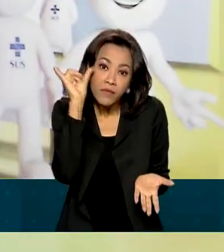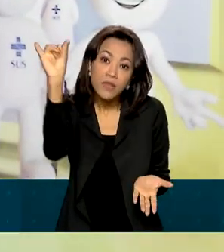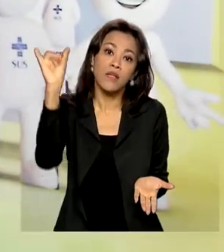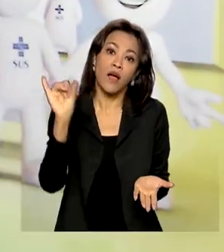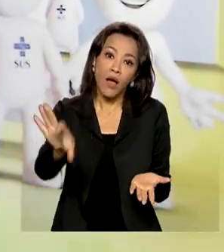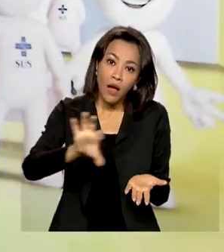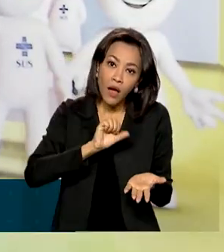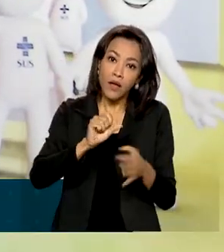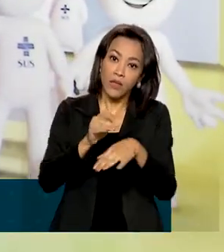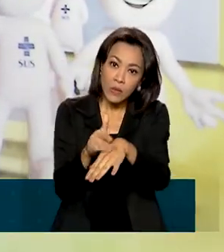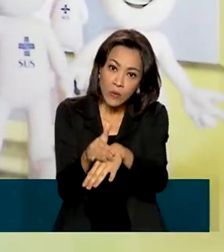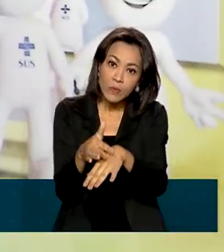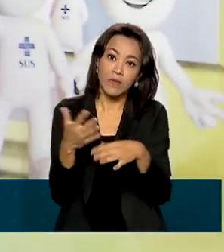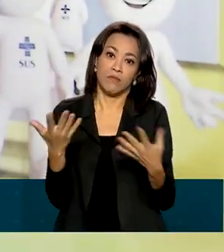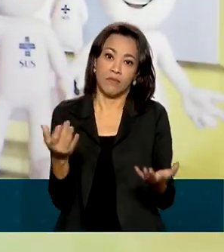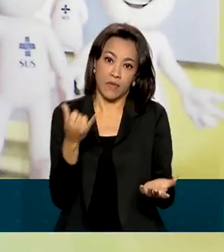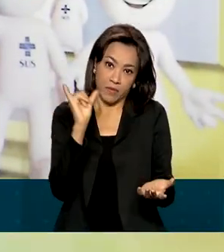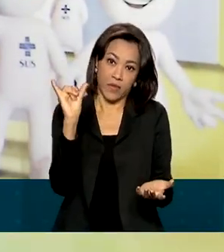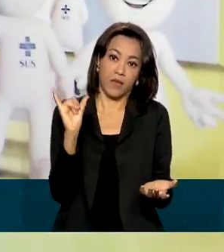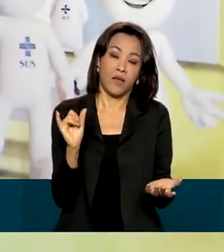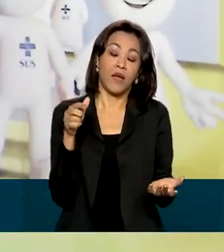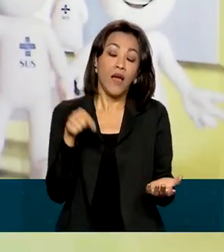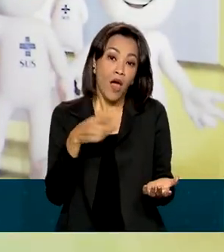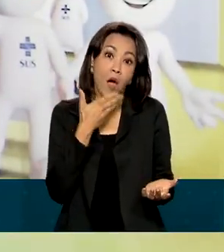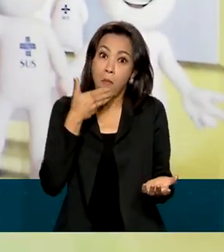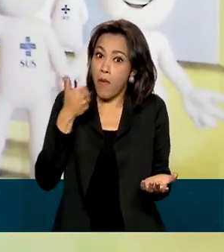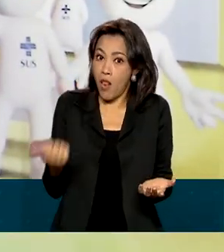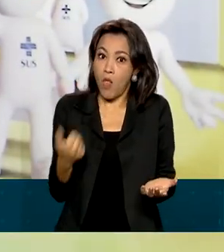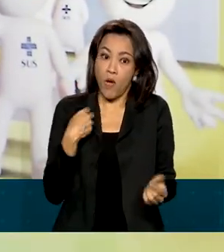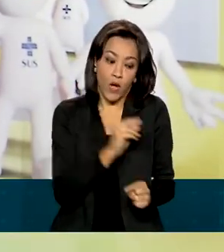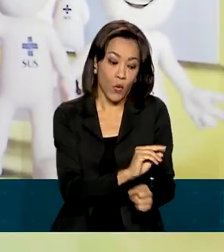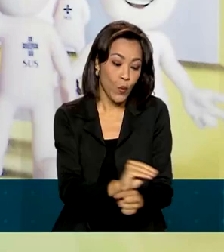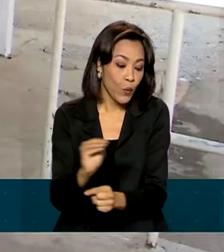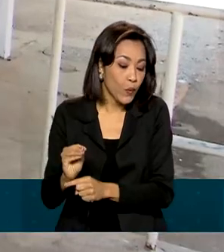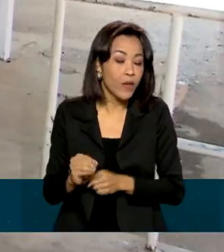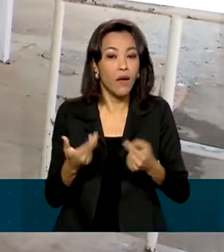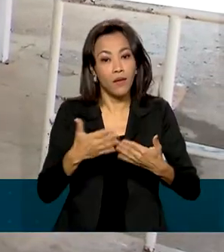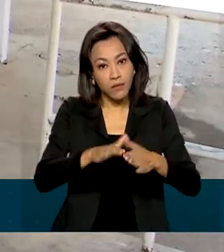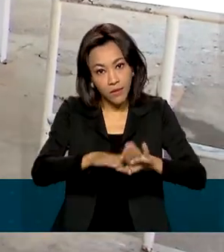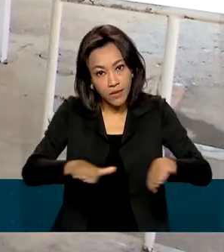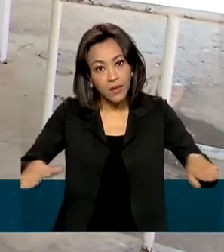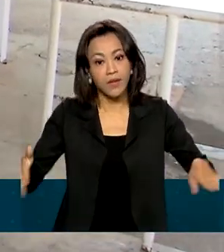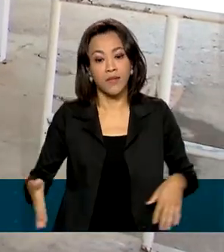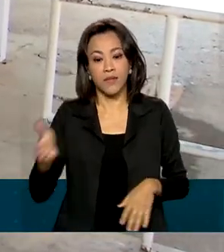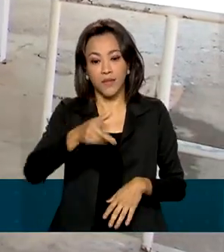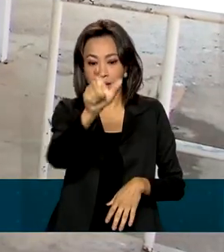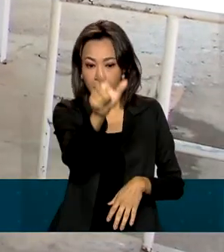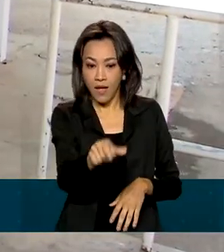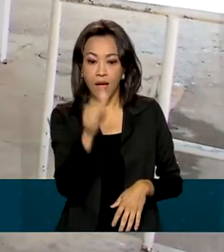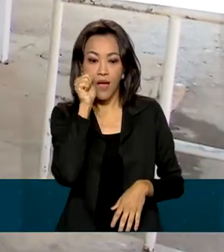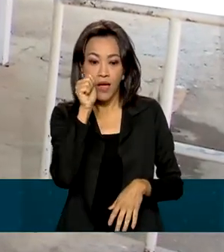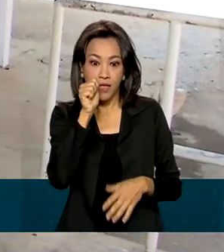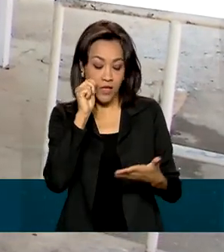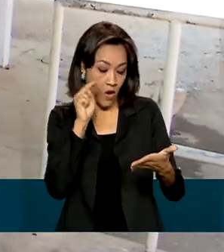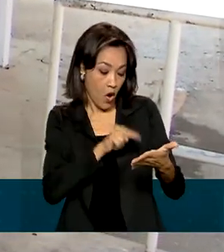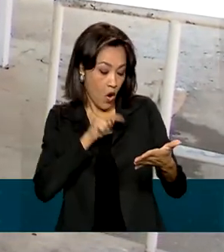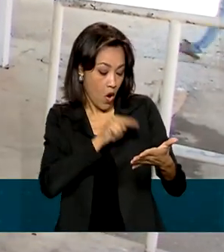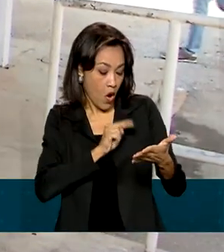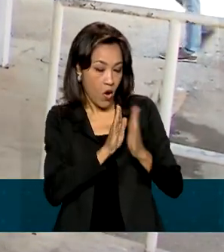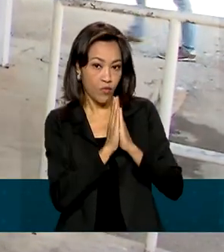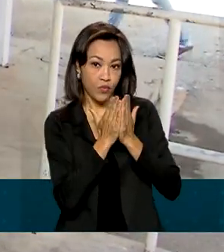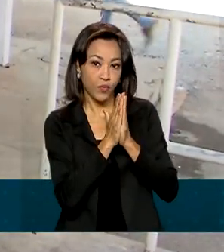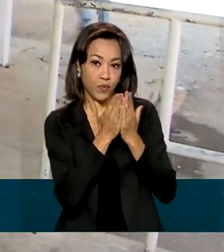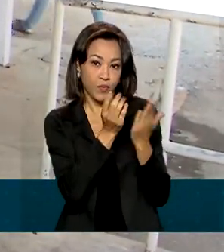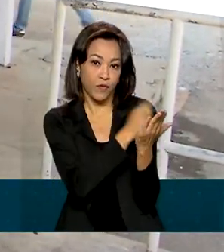pegado esse Com certeza é a melhor coisa que a gente faz a prevenir nossas crianças Rafaela Fica de olho na caderneta do